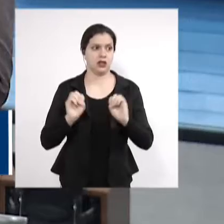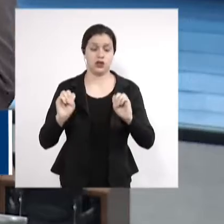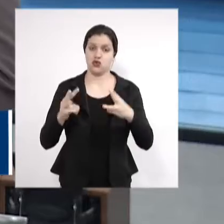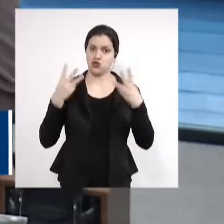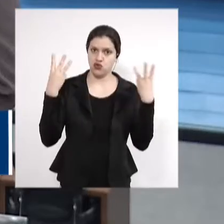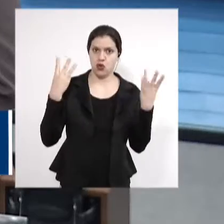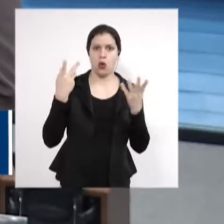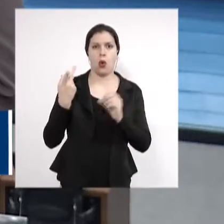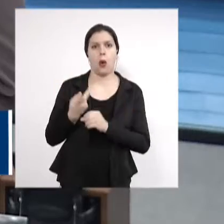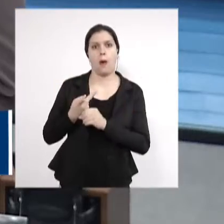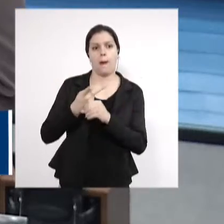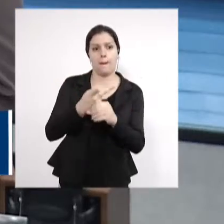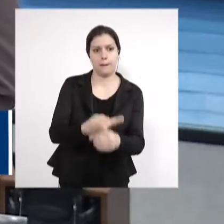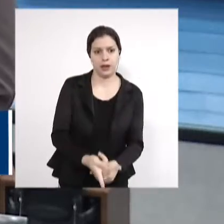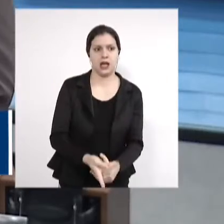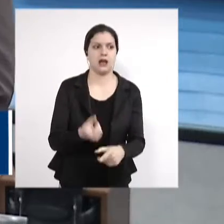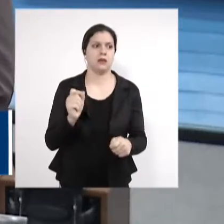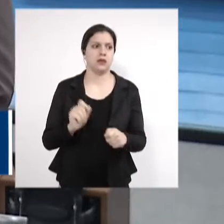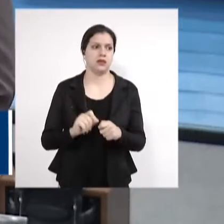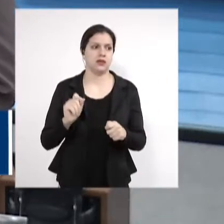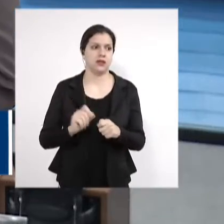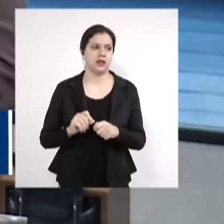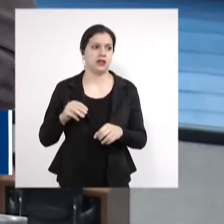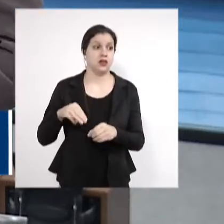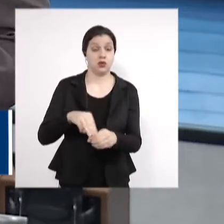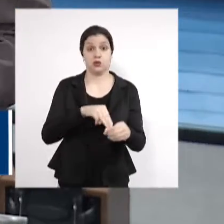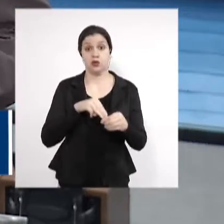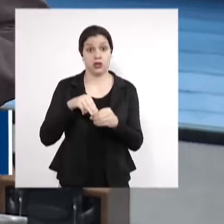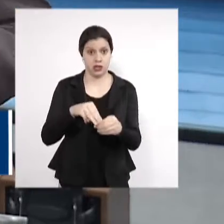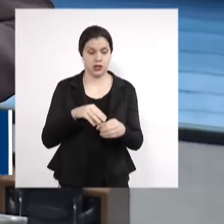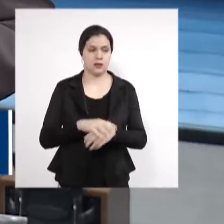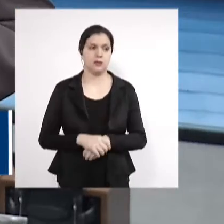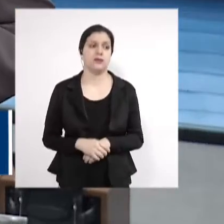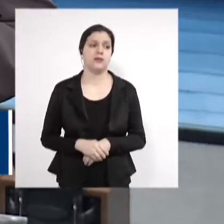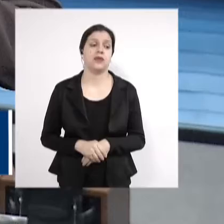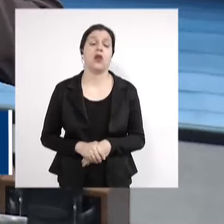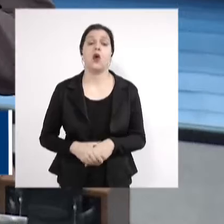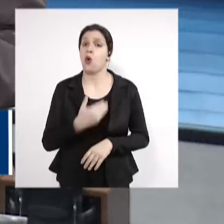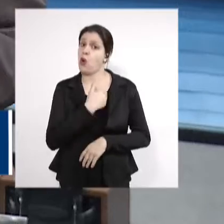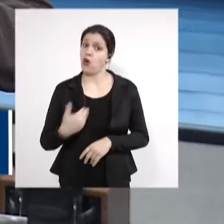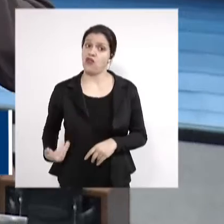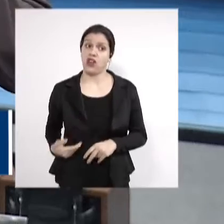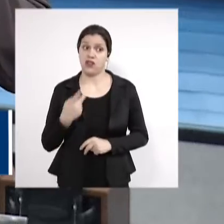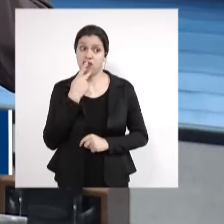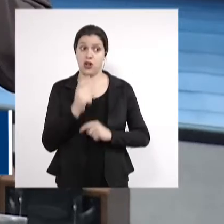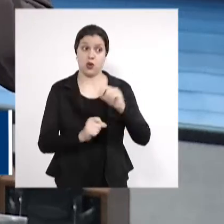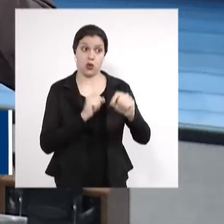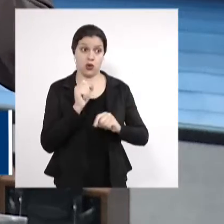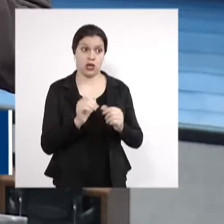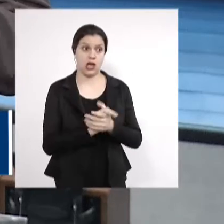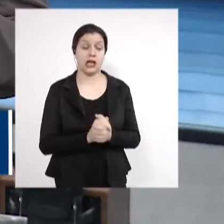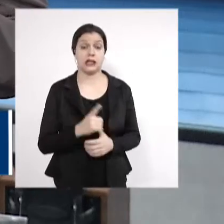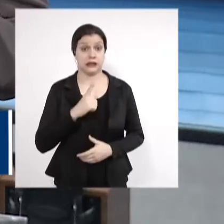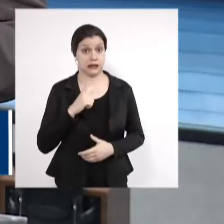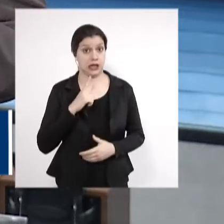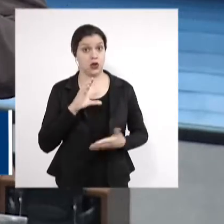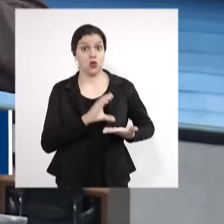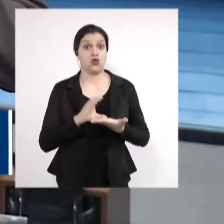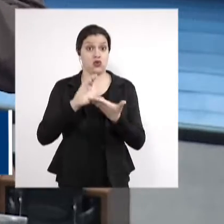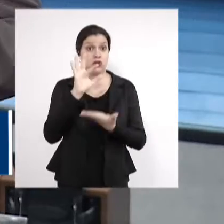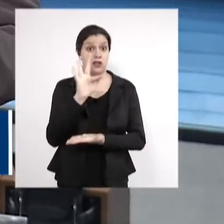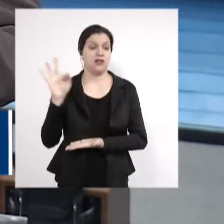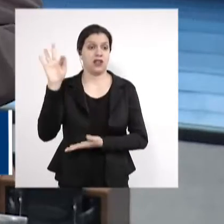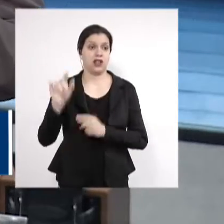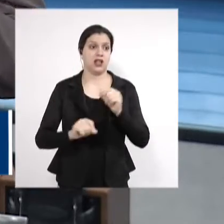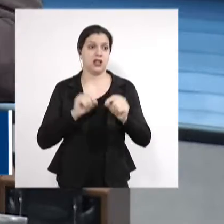shows e premiações a serem feitas pelos municípios. O que o governo alegou? Olha, tem um dispositivo na Constituição Federal